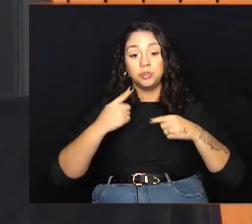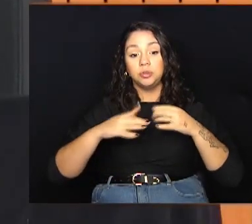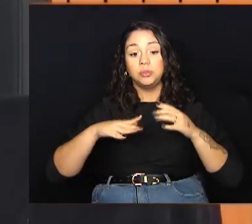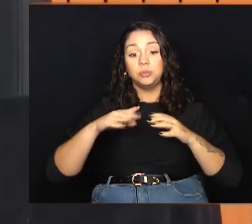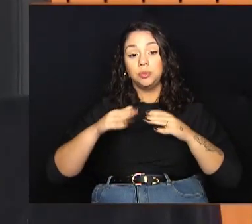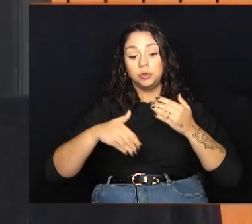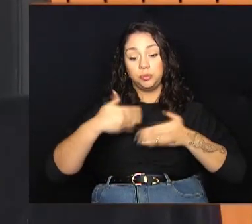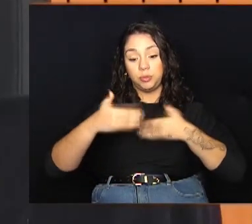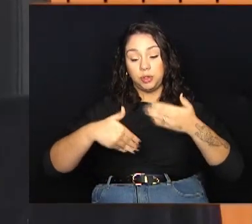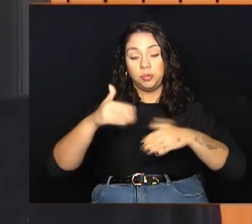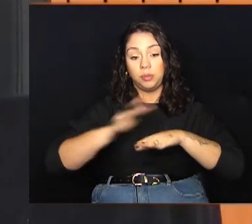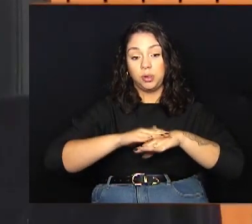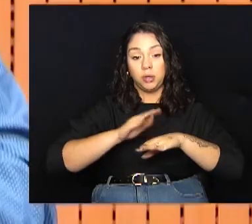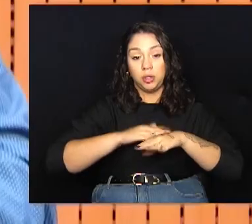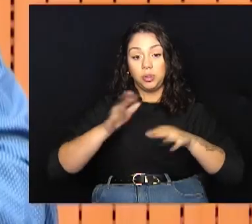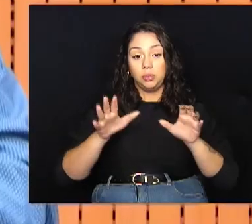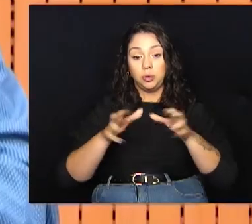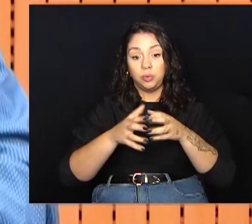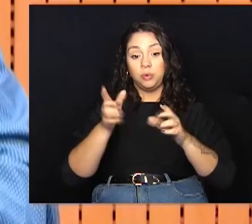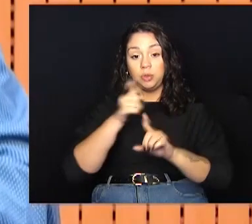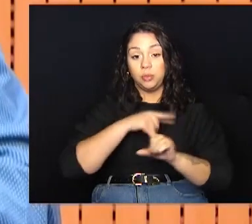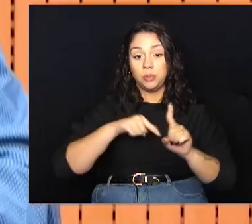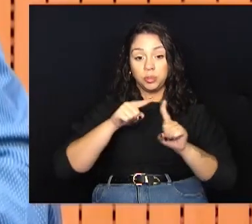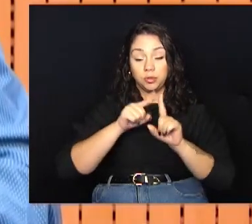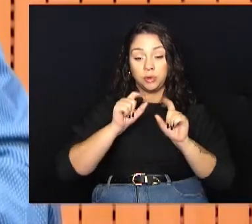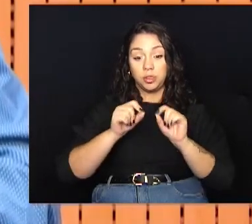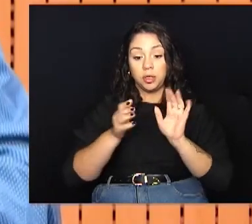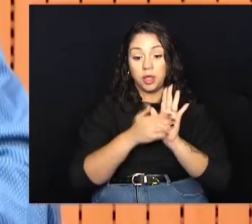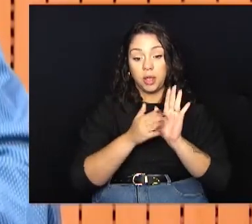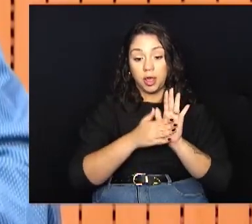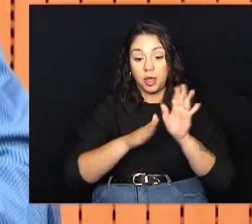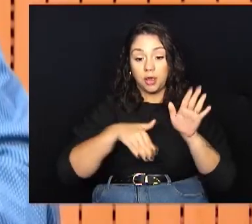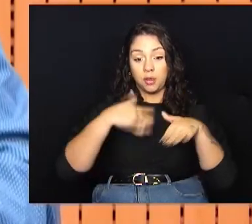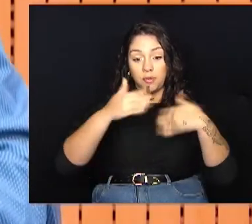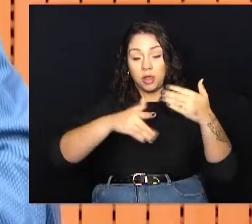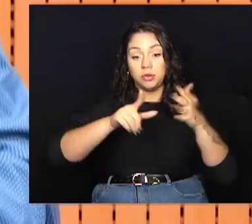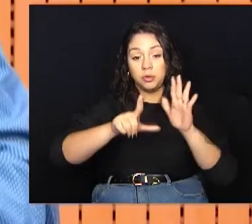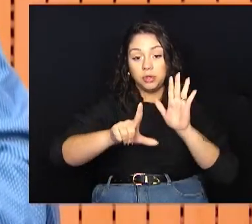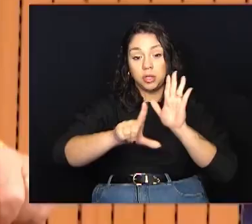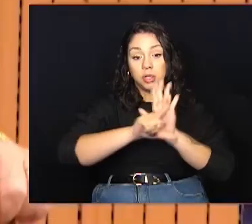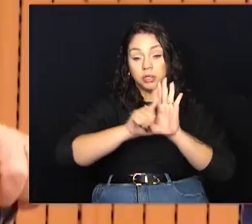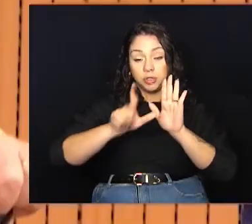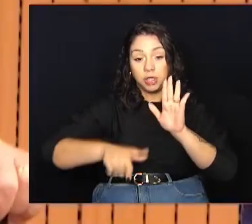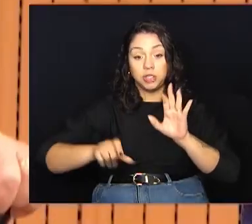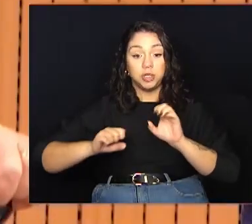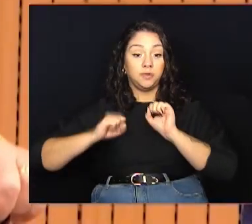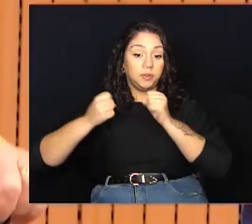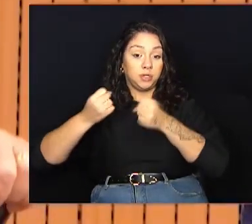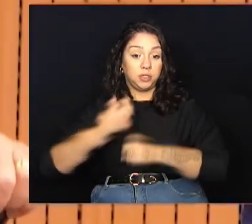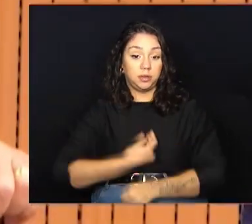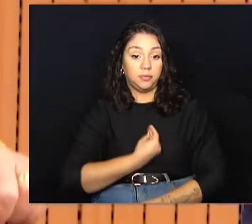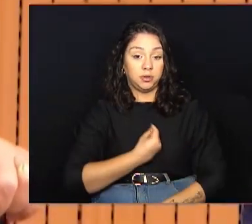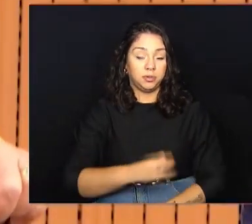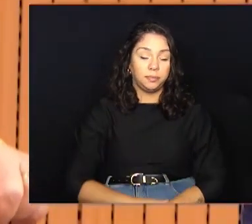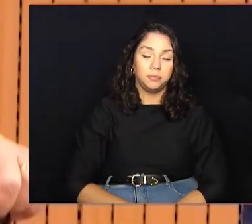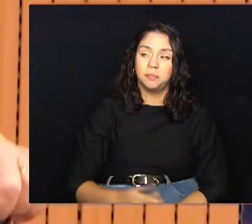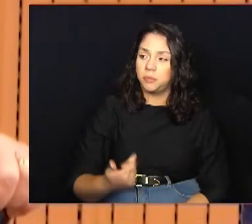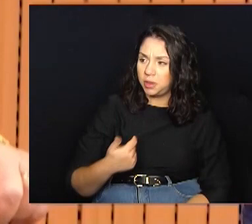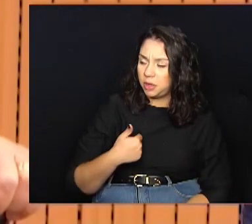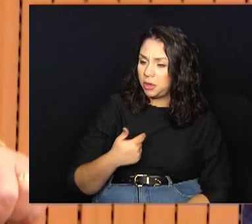que tem como finalidade propor avanços na legislação em relação à defesa da vida onde eu poder